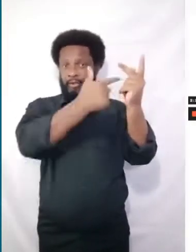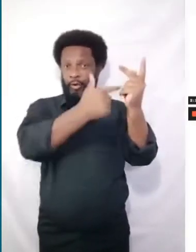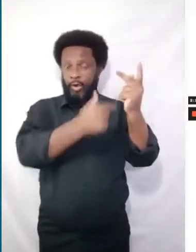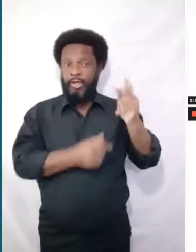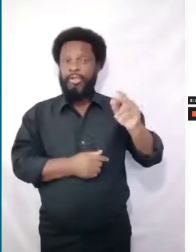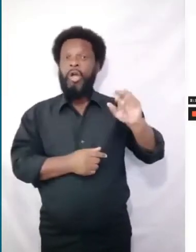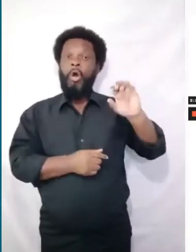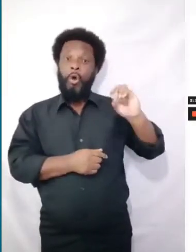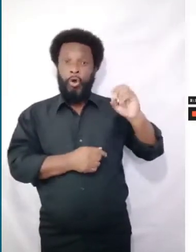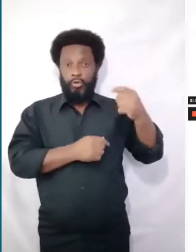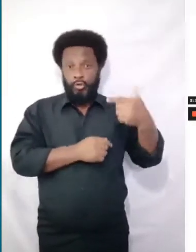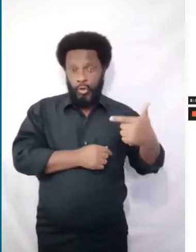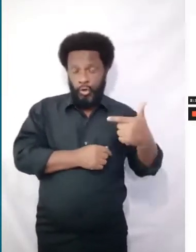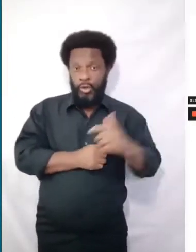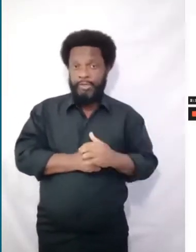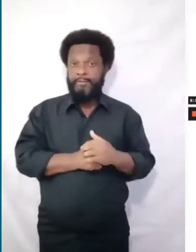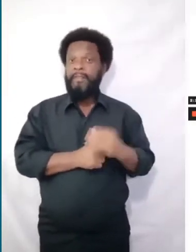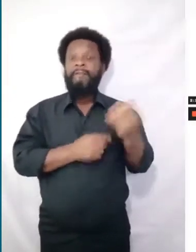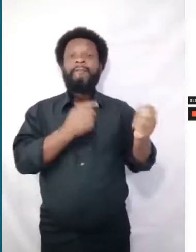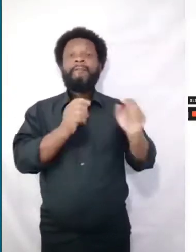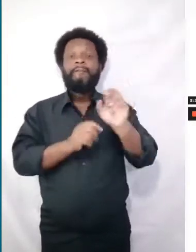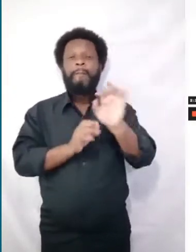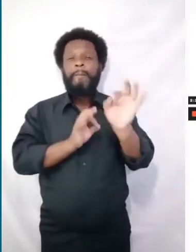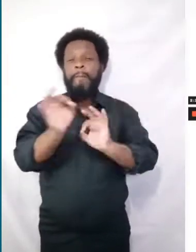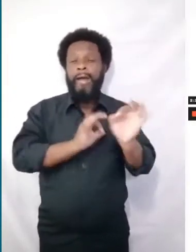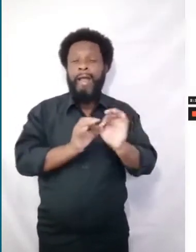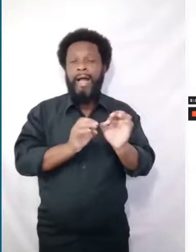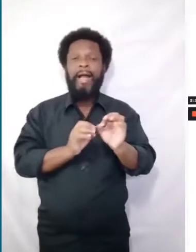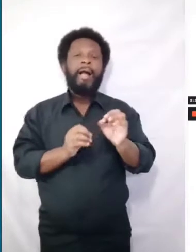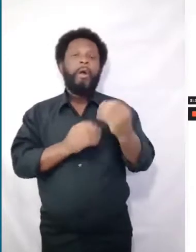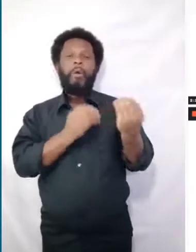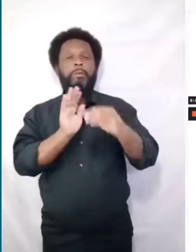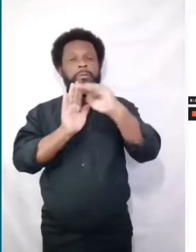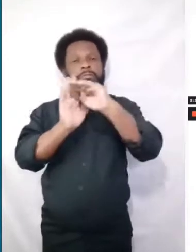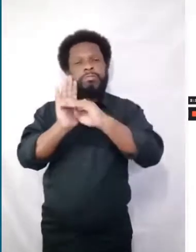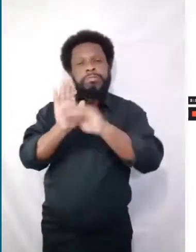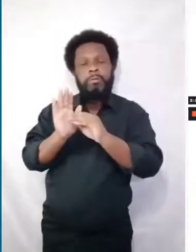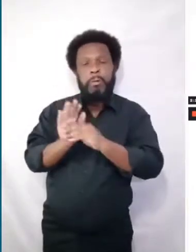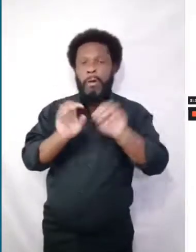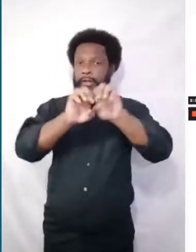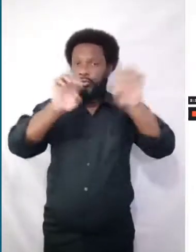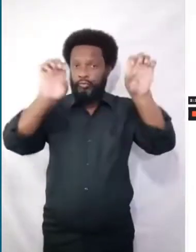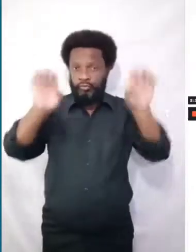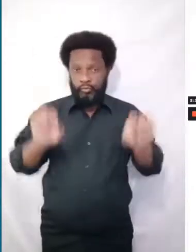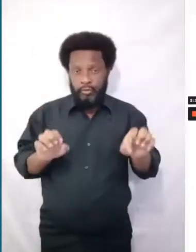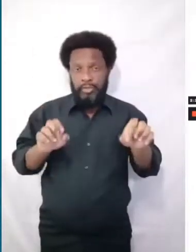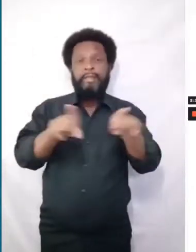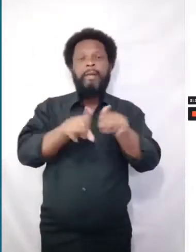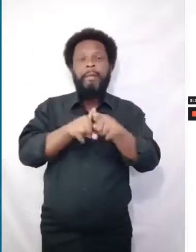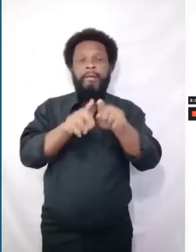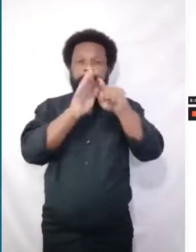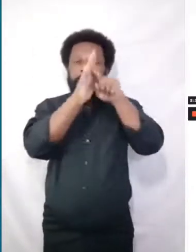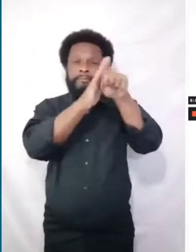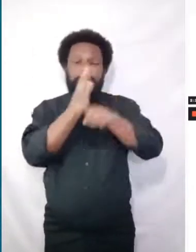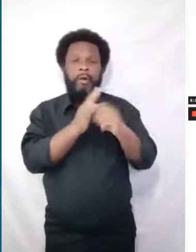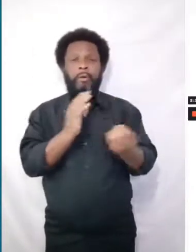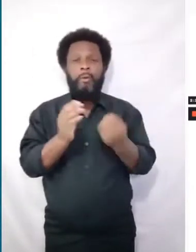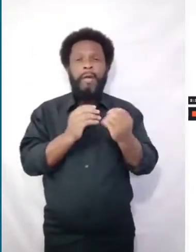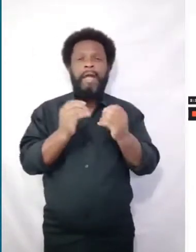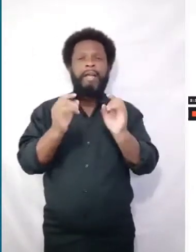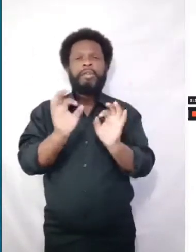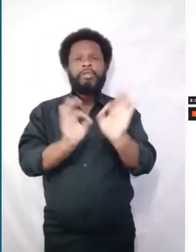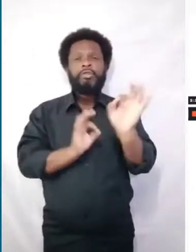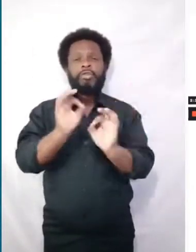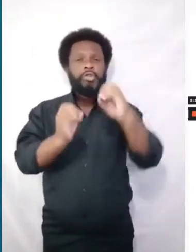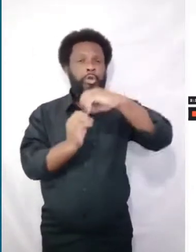exemplos. Aqui a gente tem H2O2, N2 e HCl. A gente vai montar, está com a fórmula molecular, a gente vai montar a fórmula estrutural